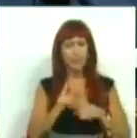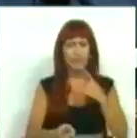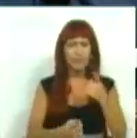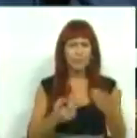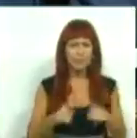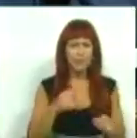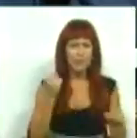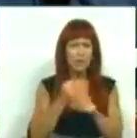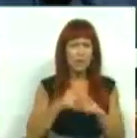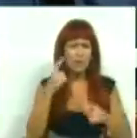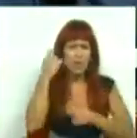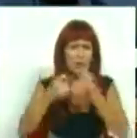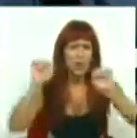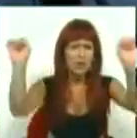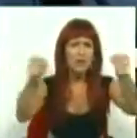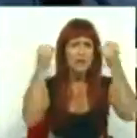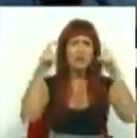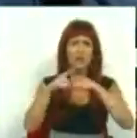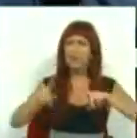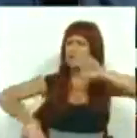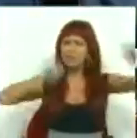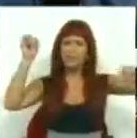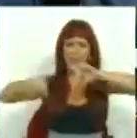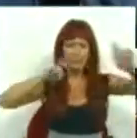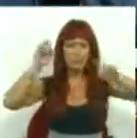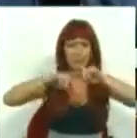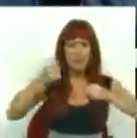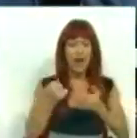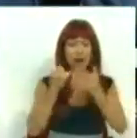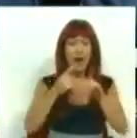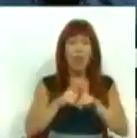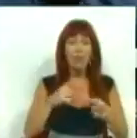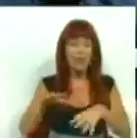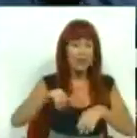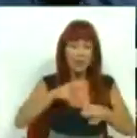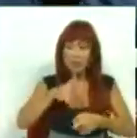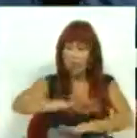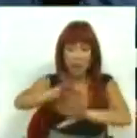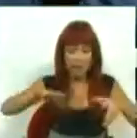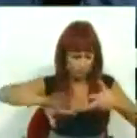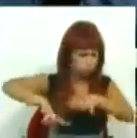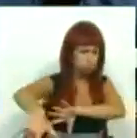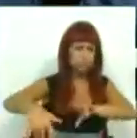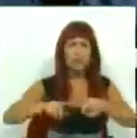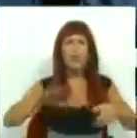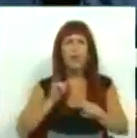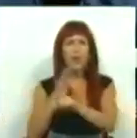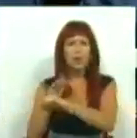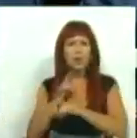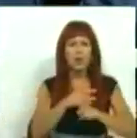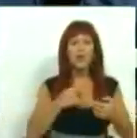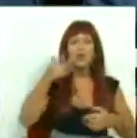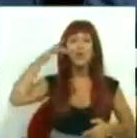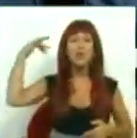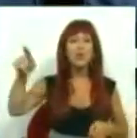destacar missões de busca e salvamento, de evacuação sanitária, de apoio em situações de catástrofes e calamidades, entre outras.